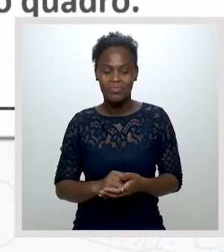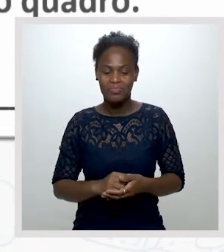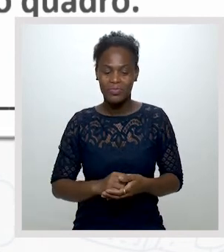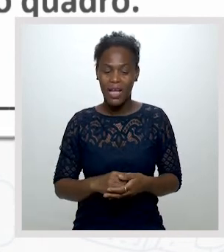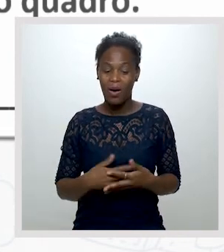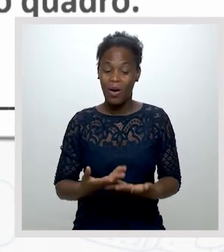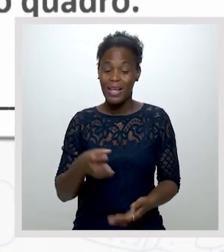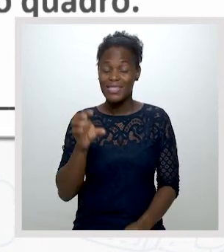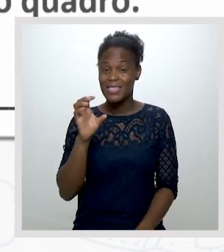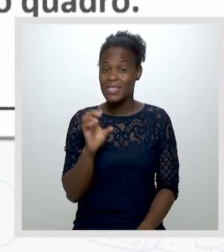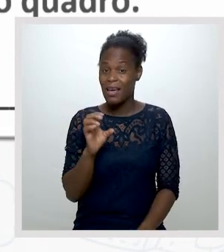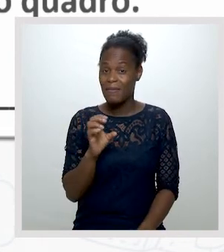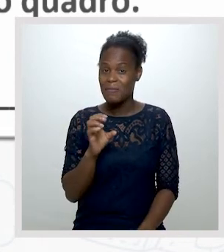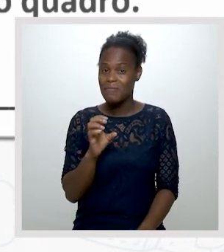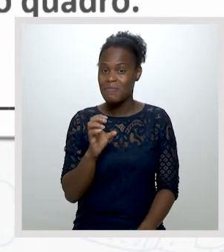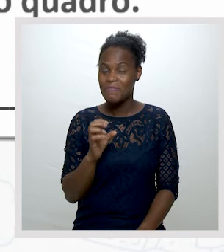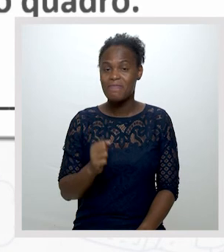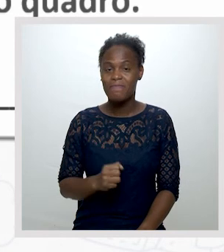O sólido C